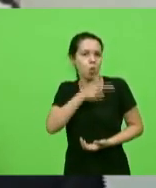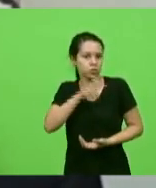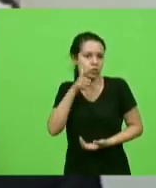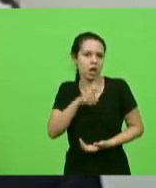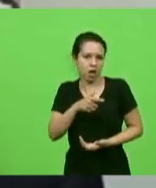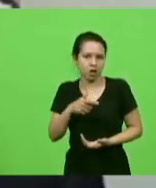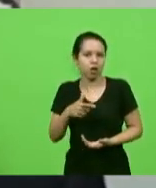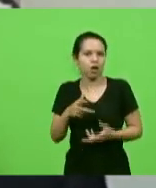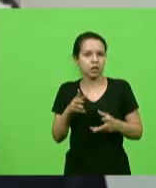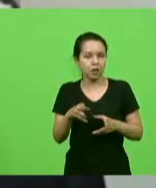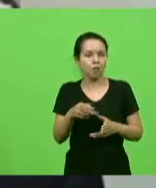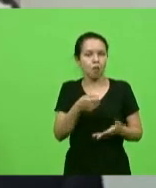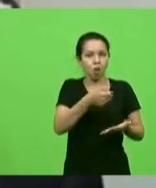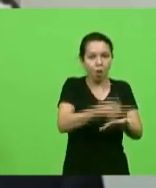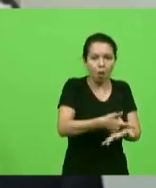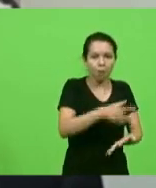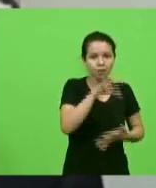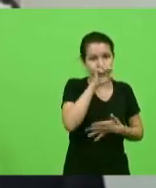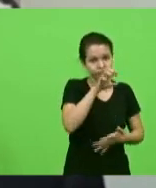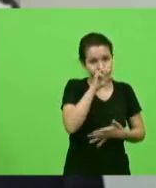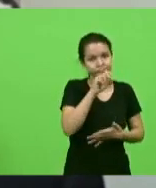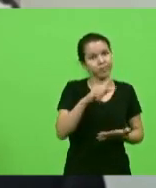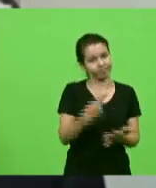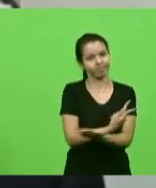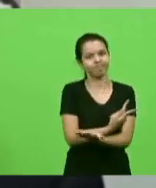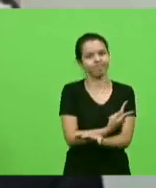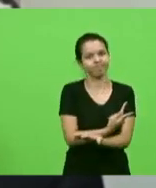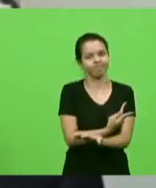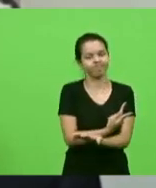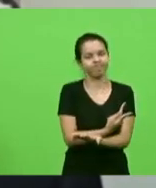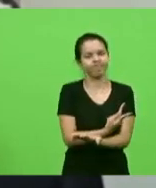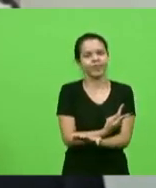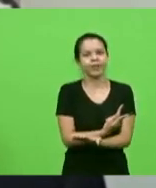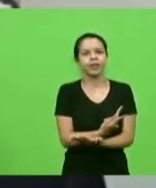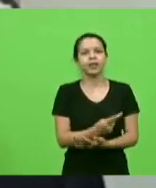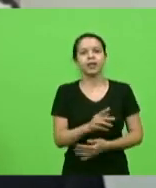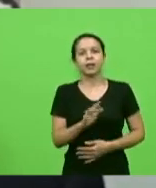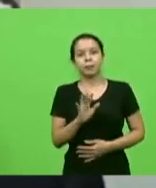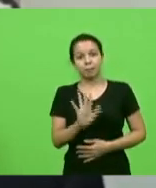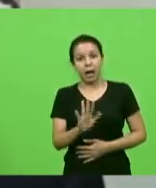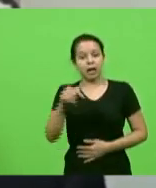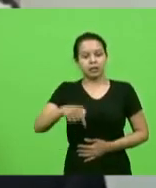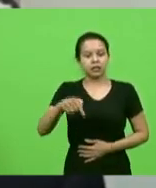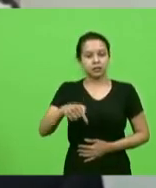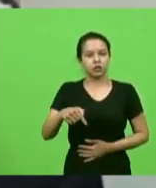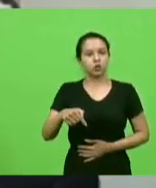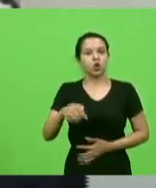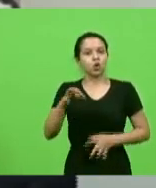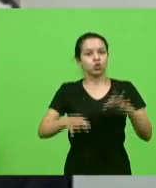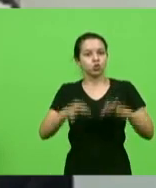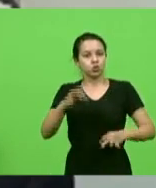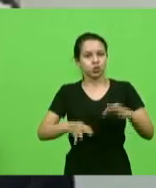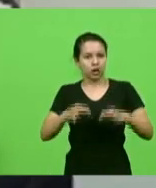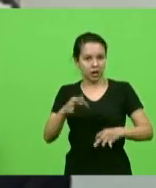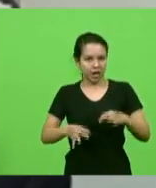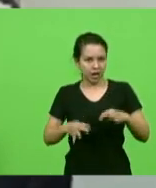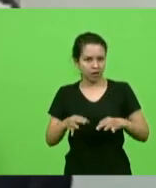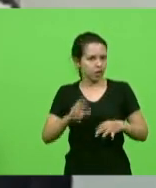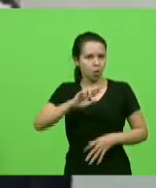como esse da compra dos respiradores e erros né mas isso porque nós temos julgando aqui não é